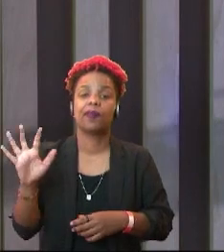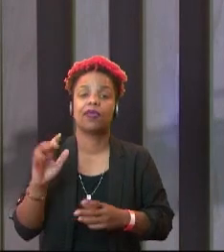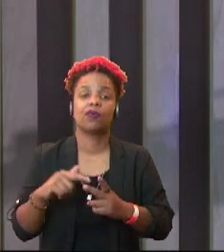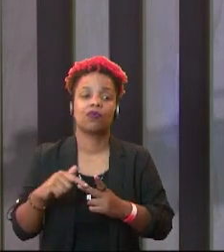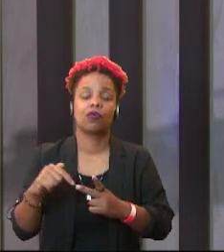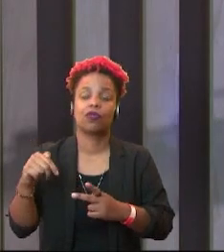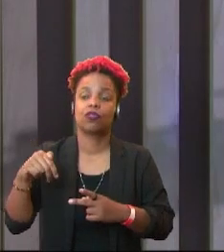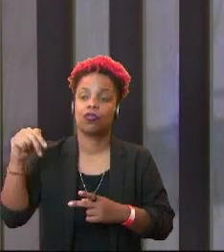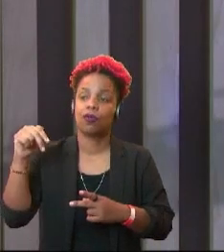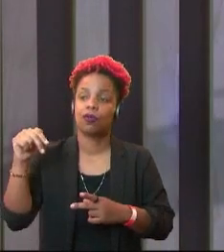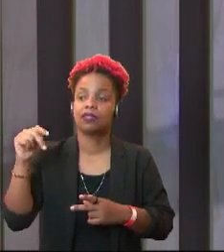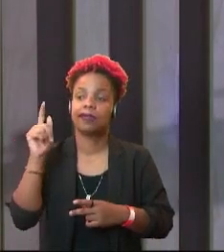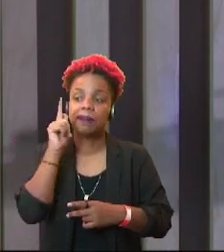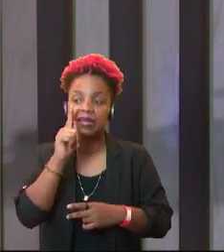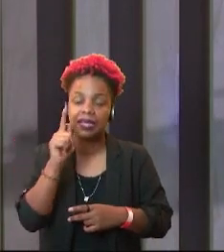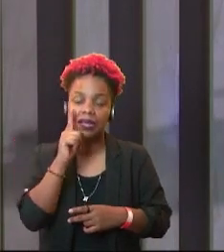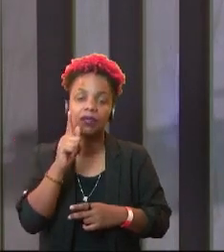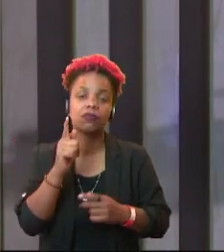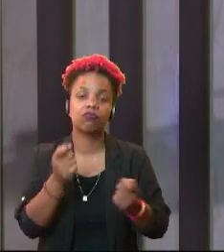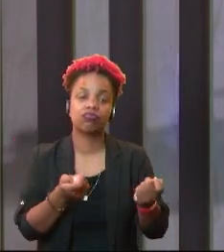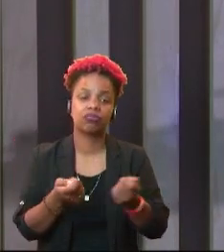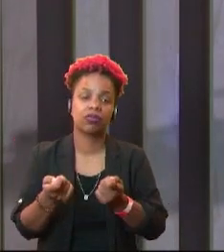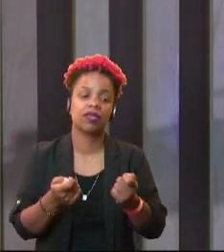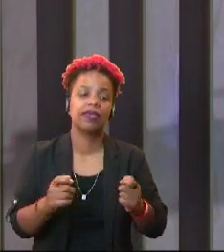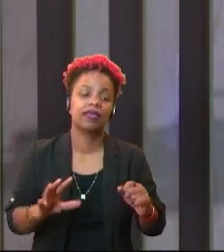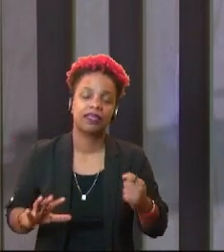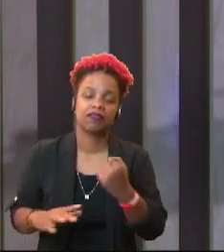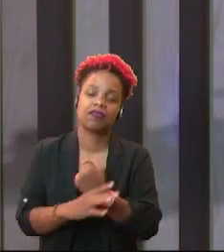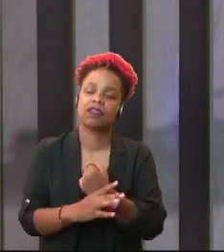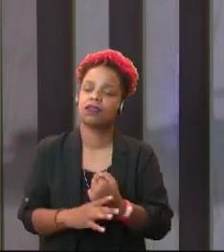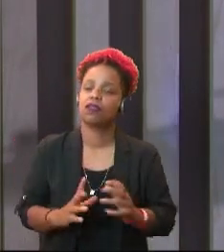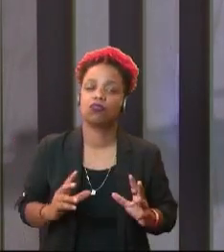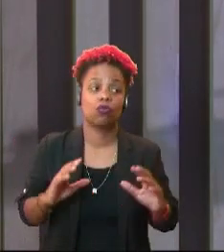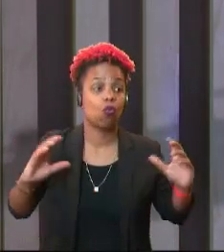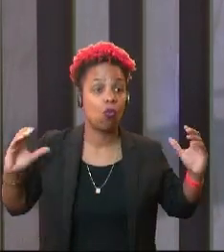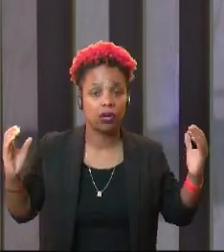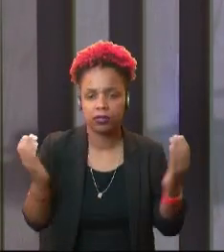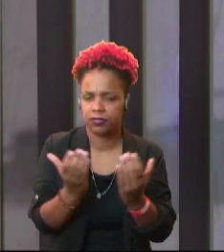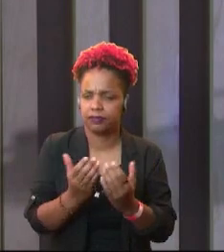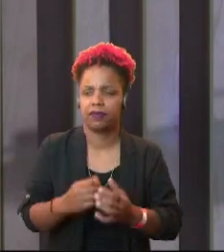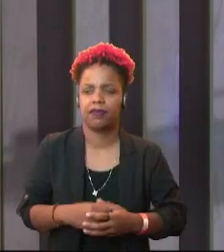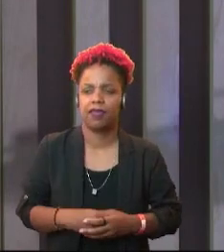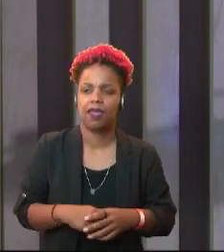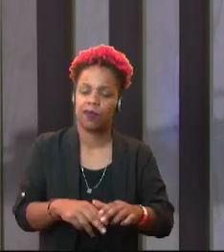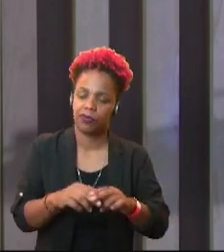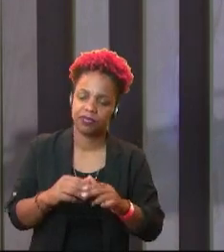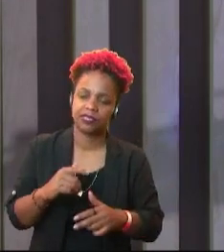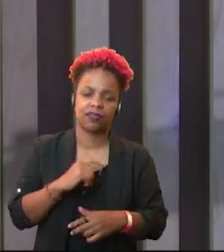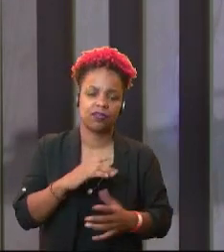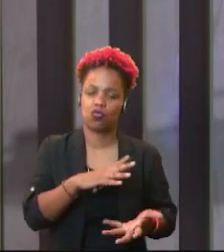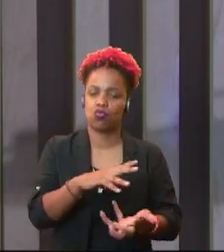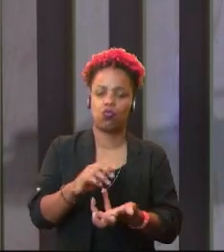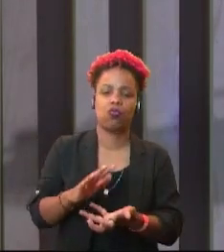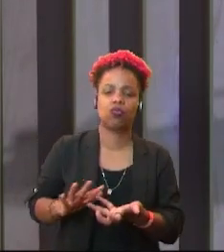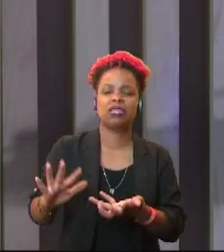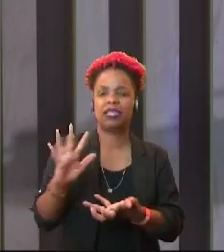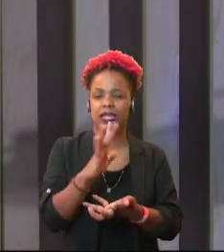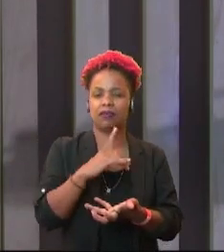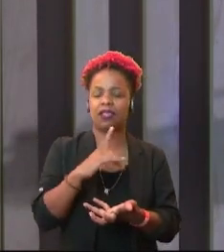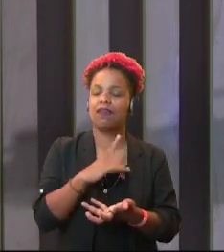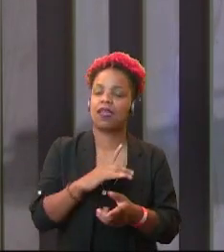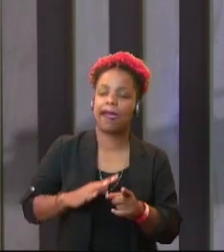o objetivo é assegurar uma defesa coletiva, porque as ameaças são globais, nós temos que ser